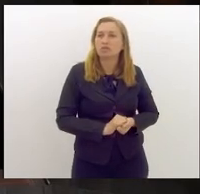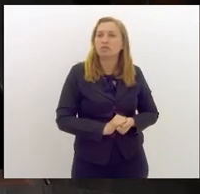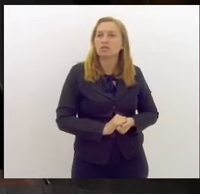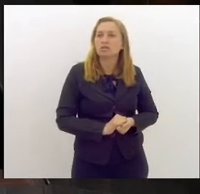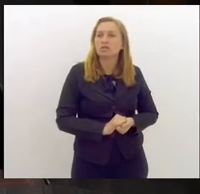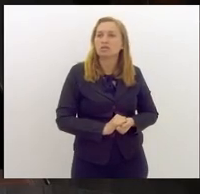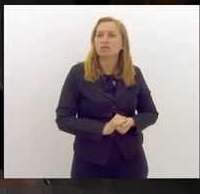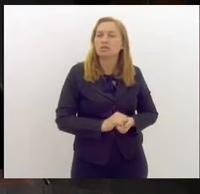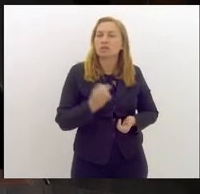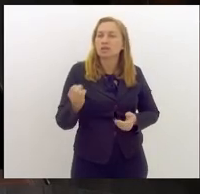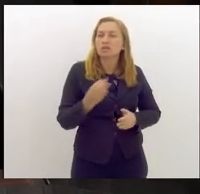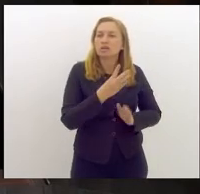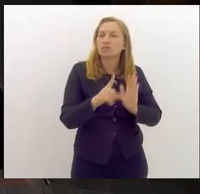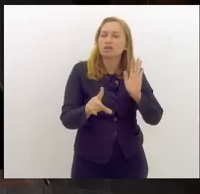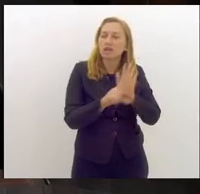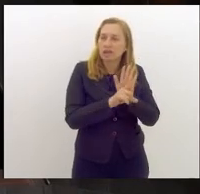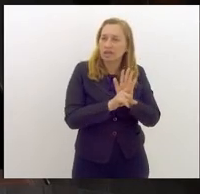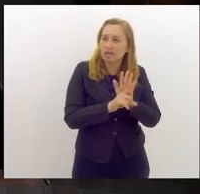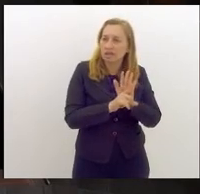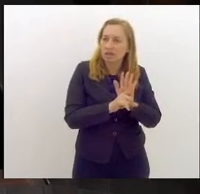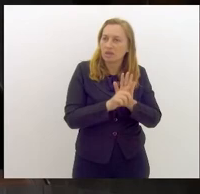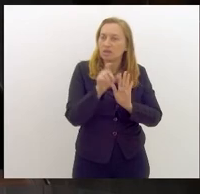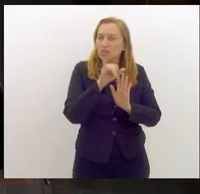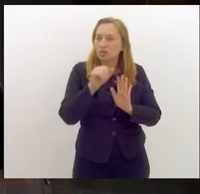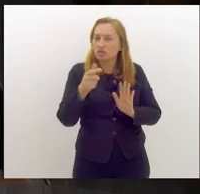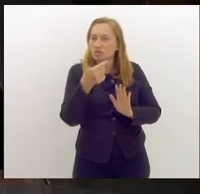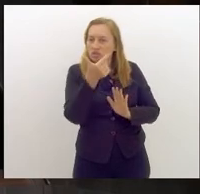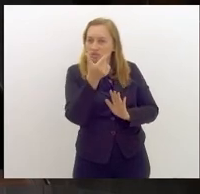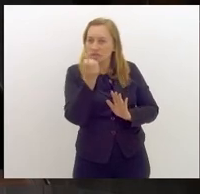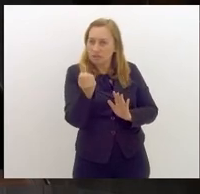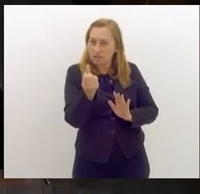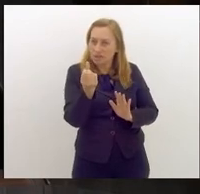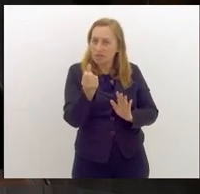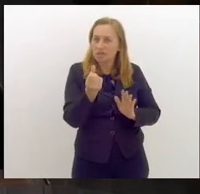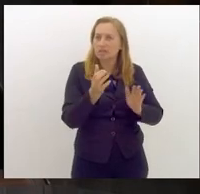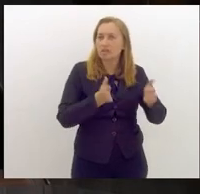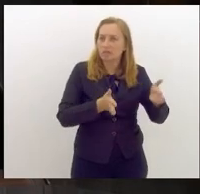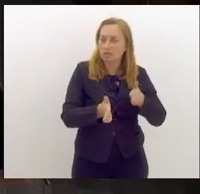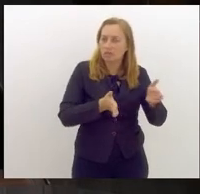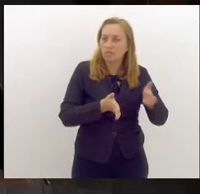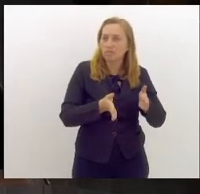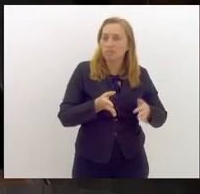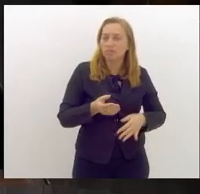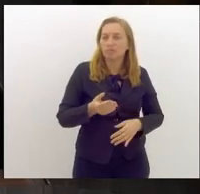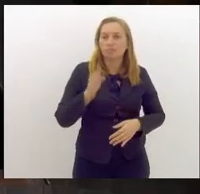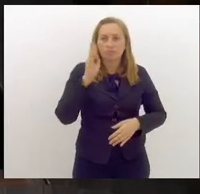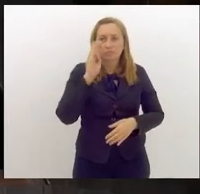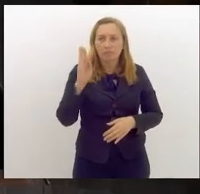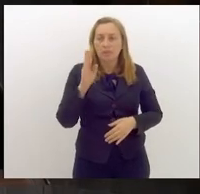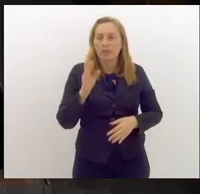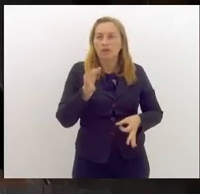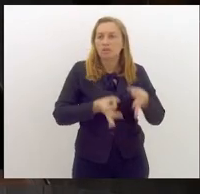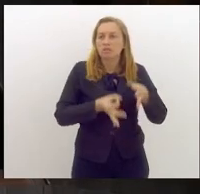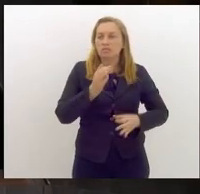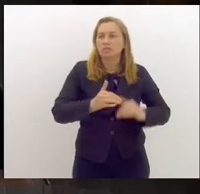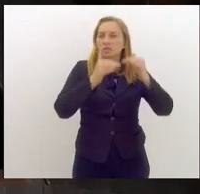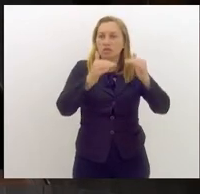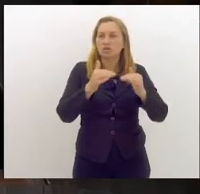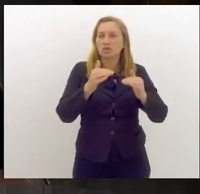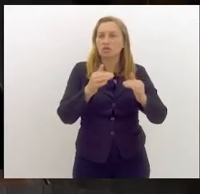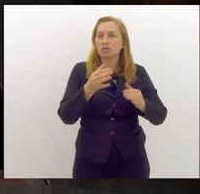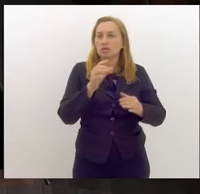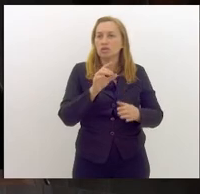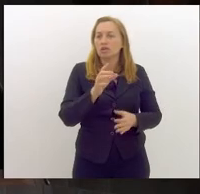a nova lei de improbidade com a data de 26 que é o Marco temporário o tribunal a juíza não